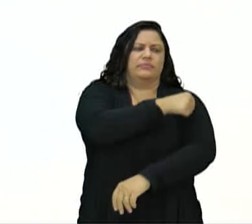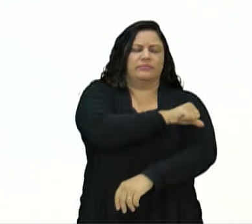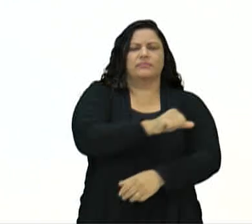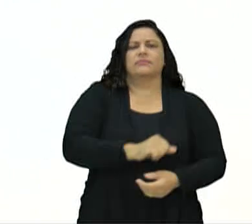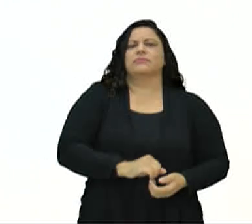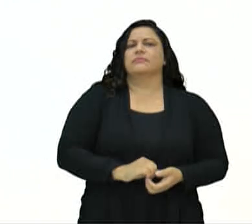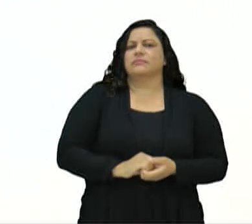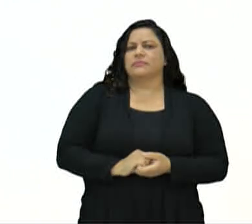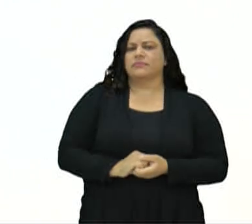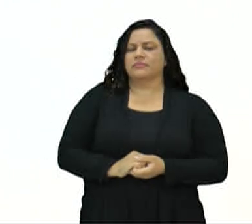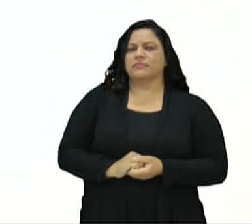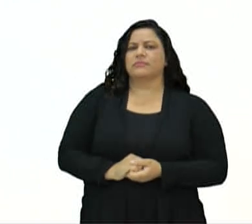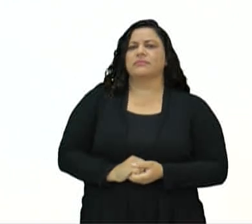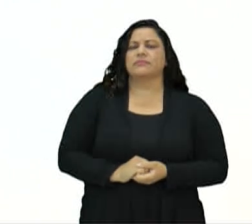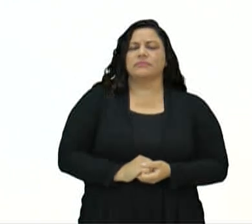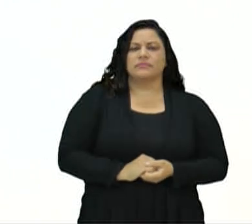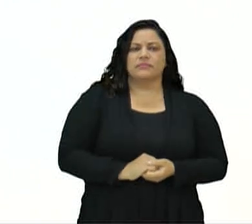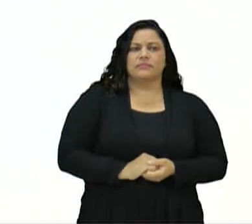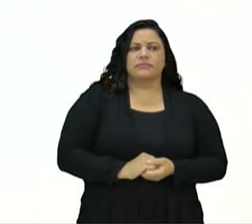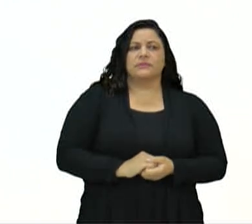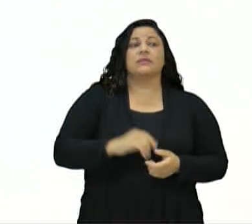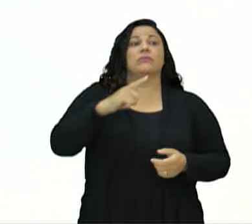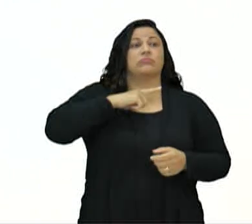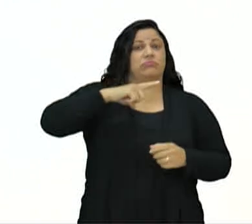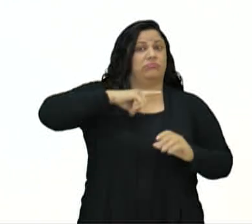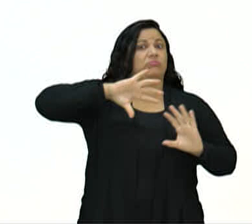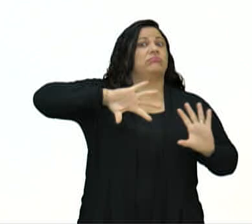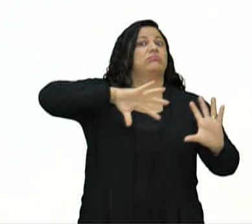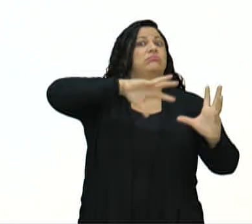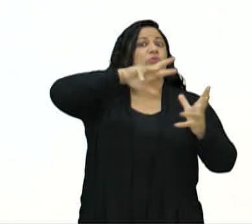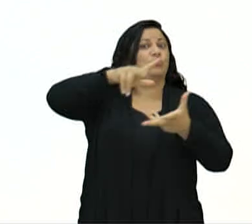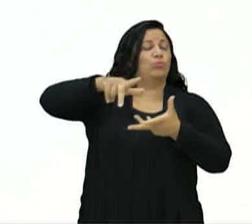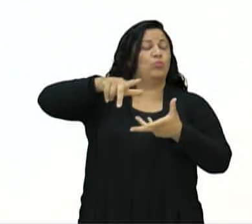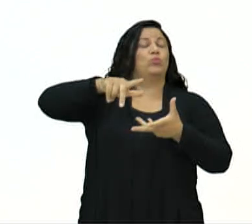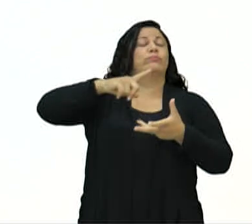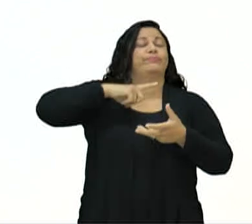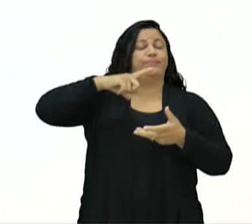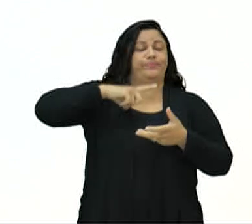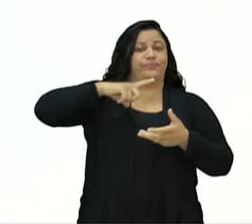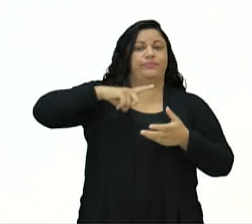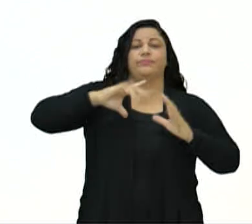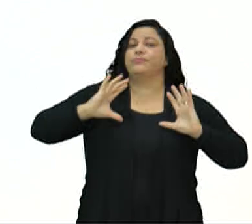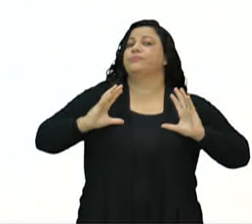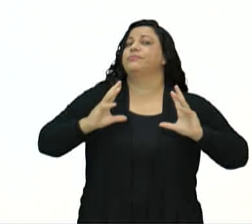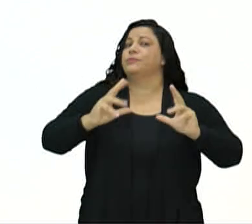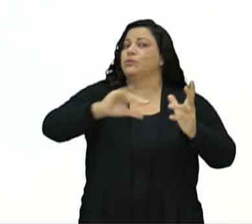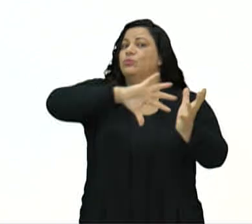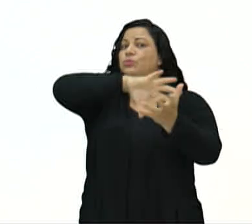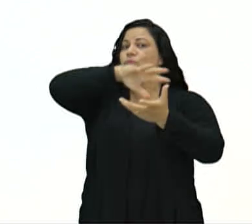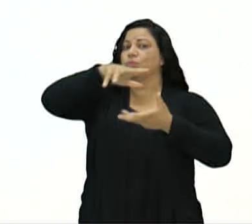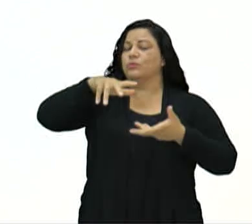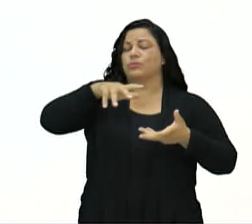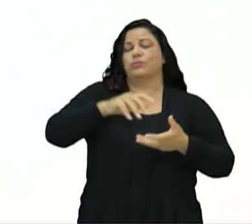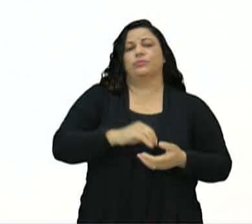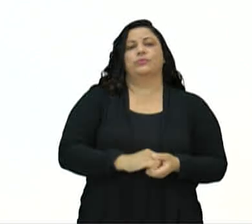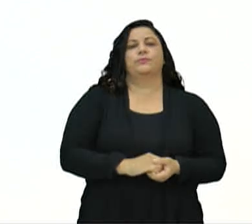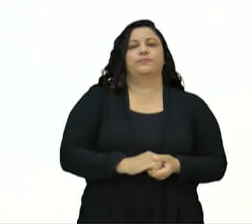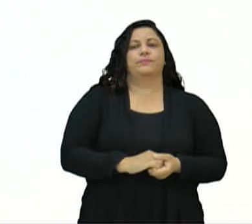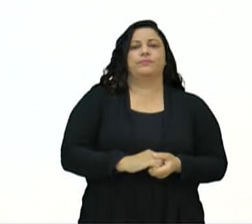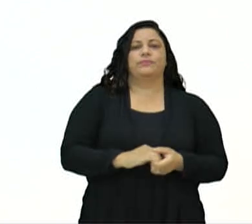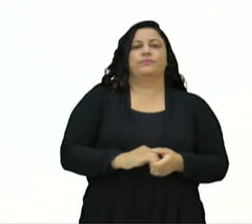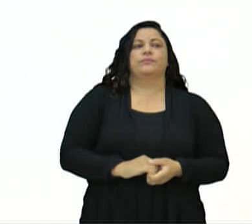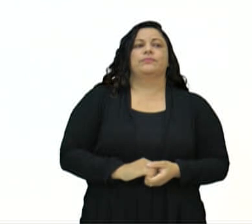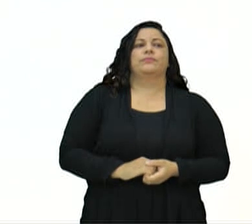exclusividade nossa, existe no mundo inteiro. São construções com mínimas condições de sobrevivência,